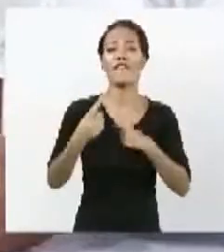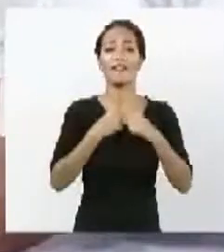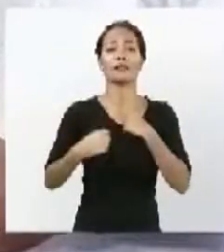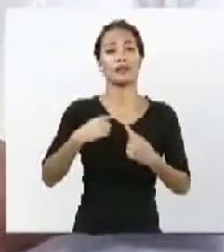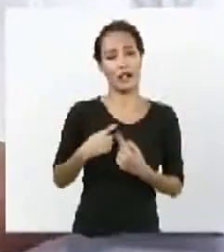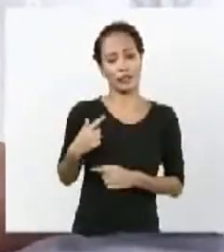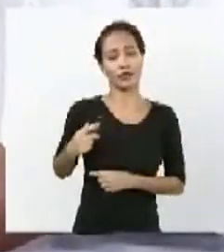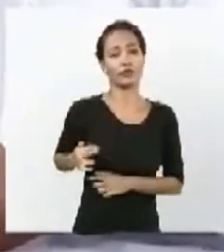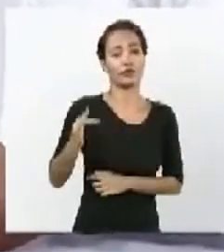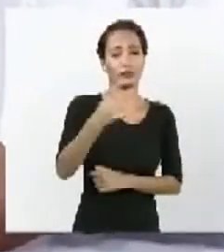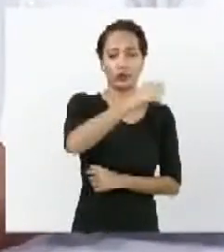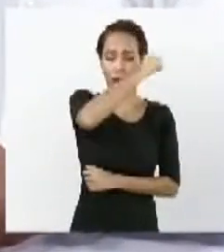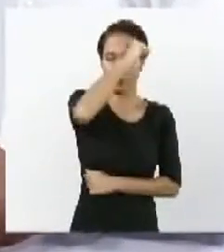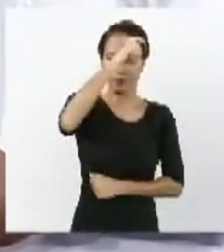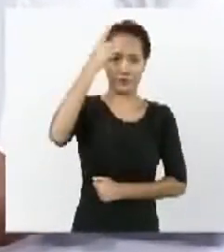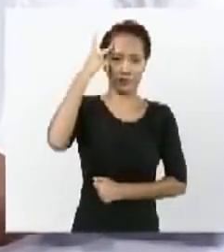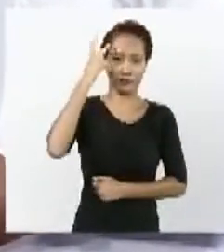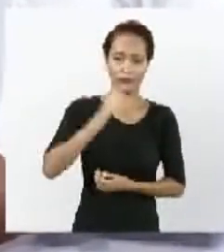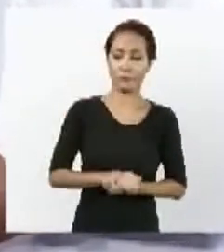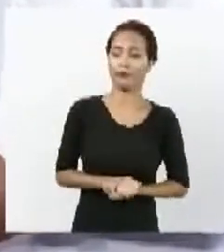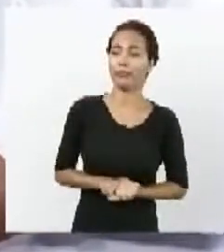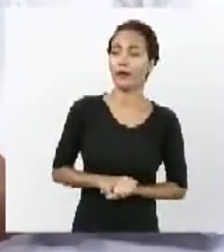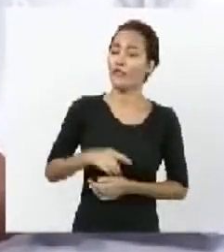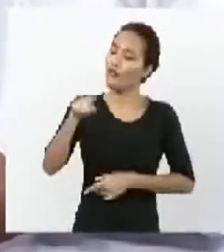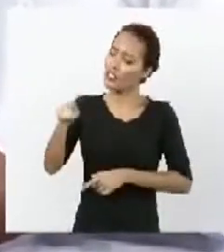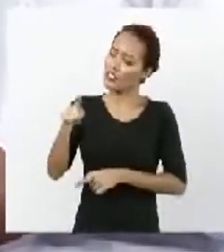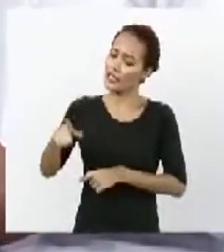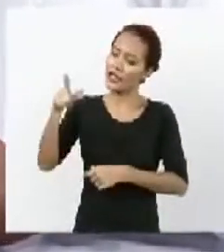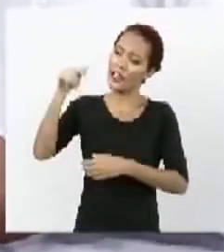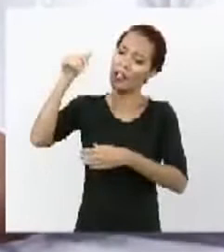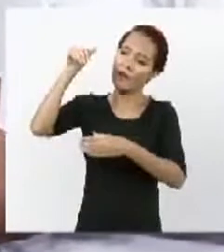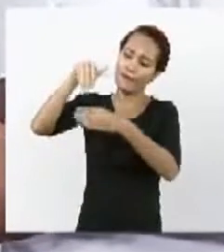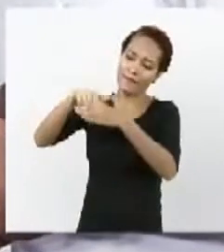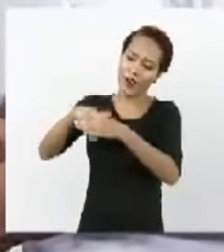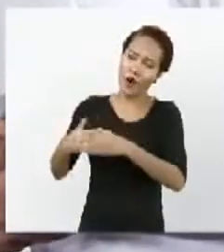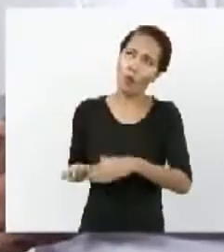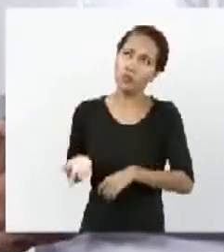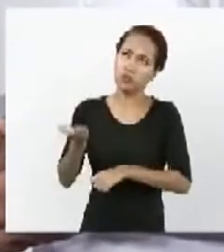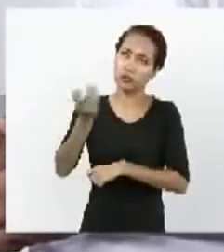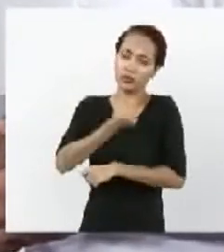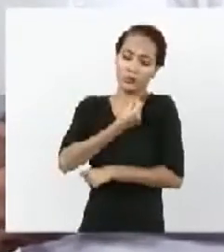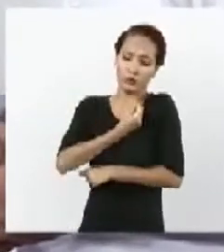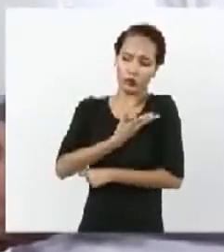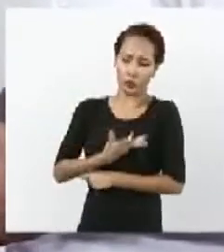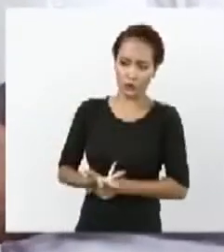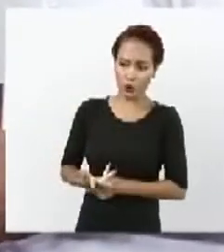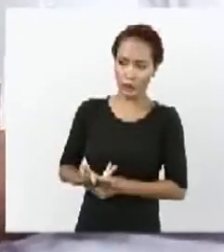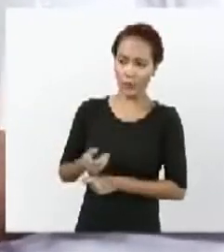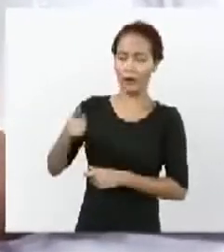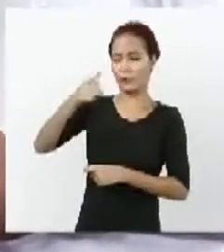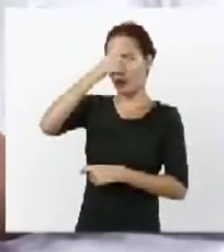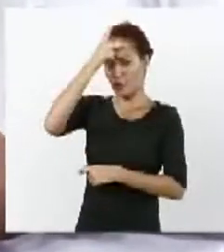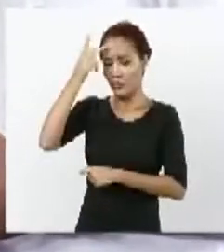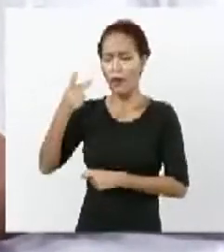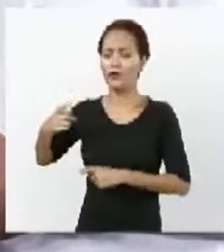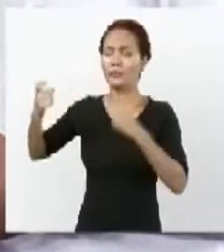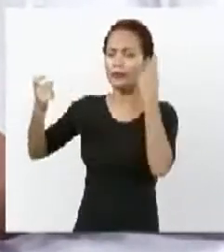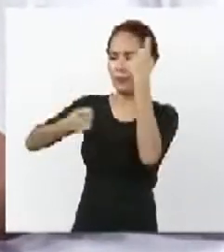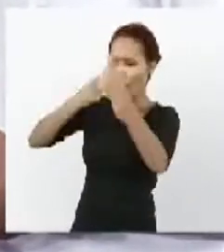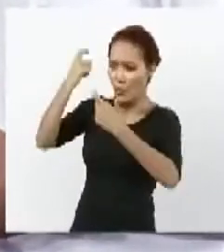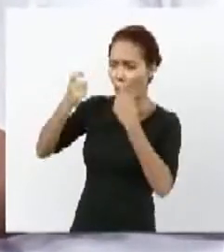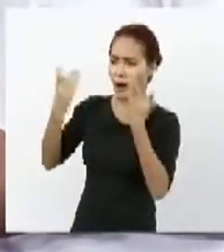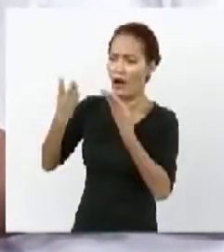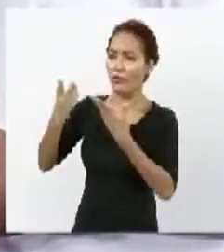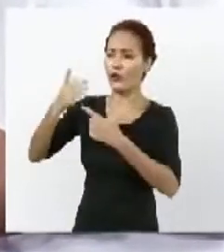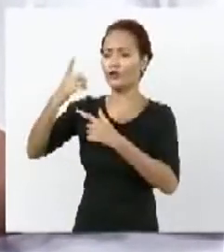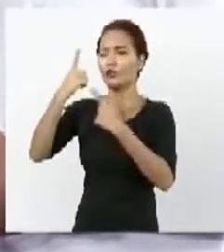votação expressiva que o senhor obteve pode ser interpretada como reflexo da preocupação, principalmente com a violência que existe hoje no